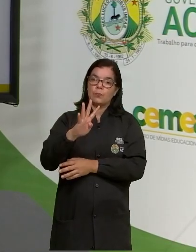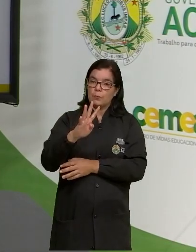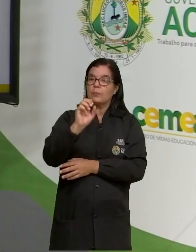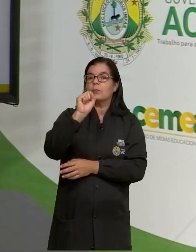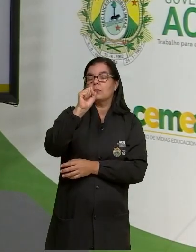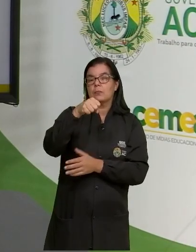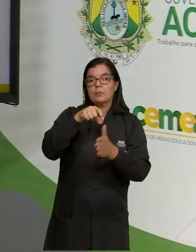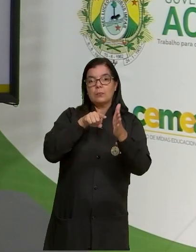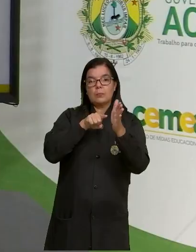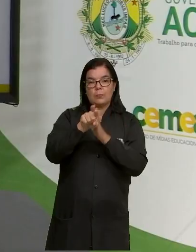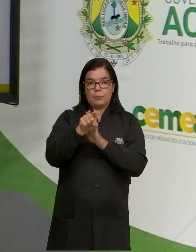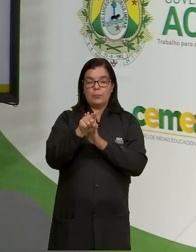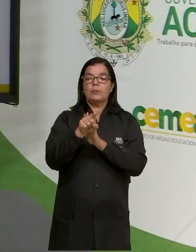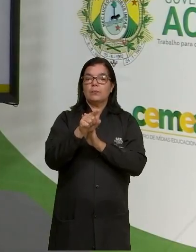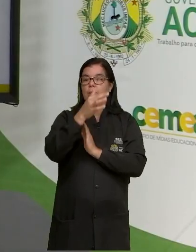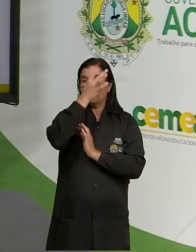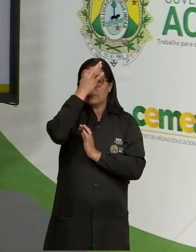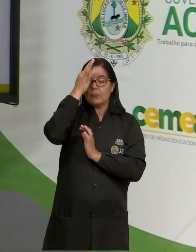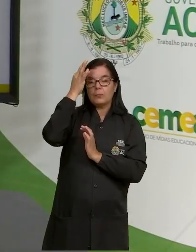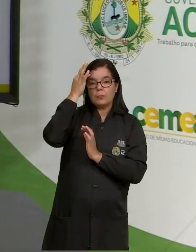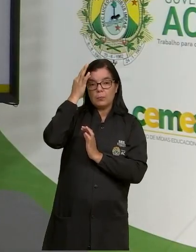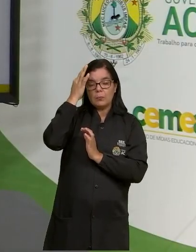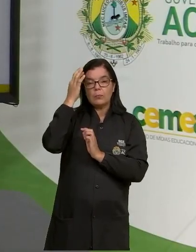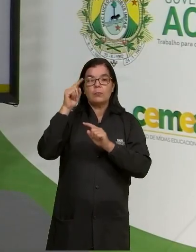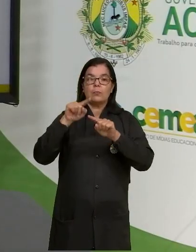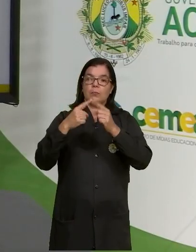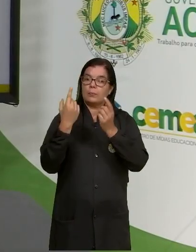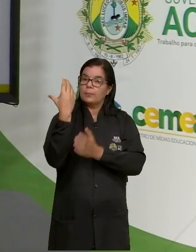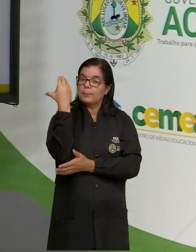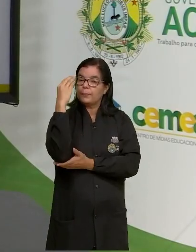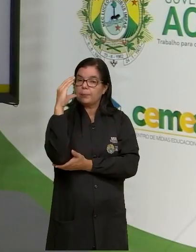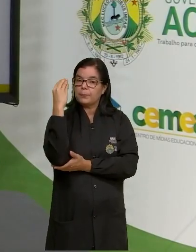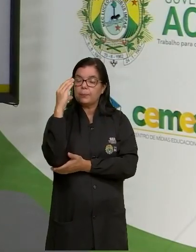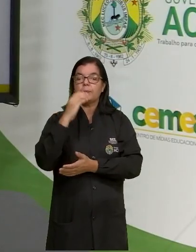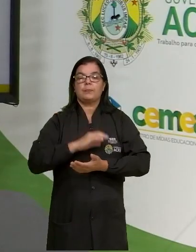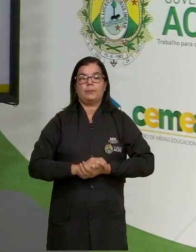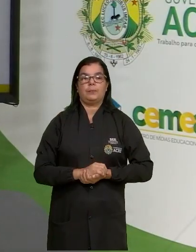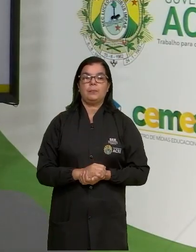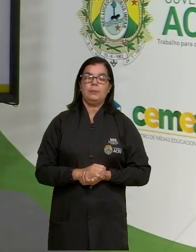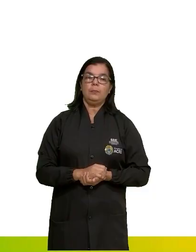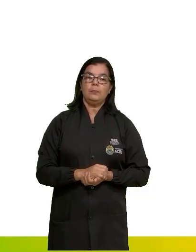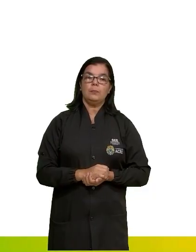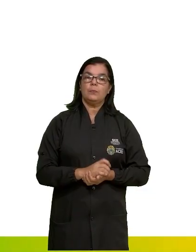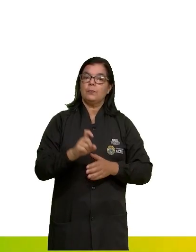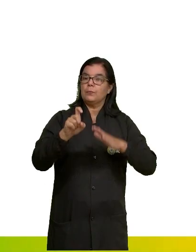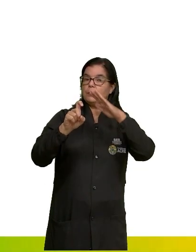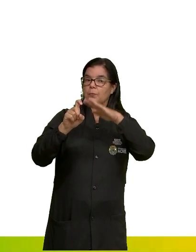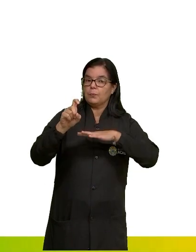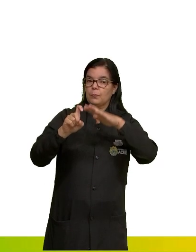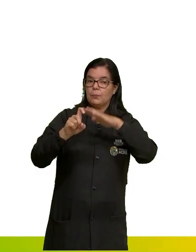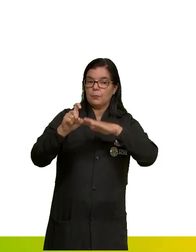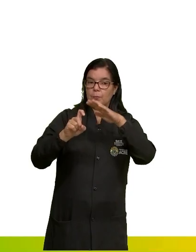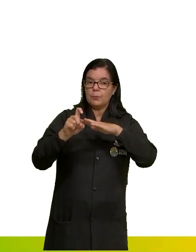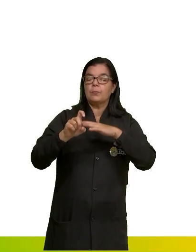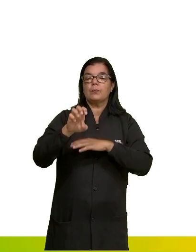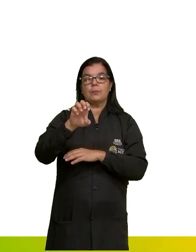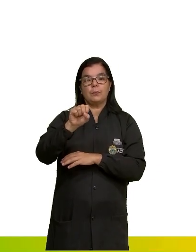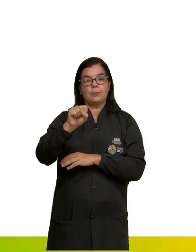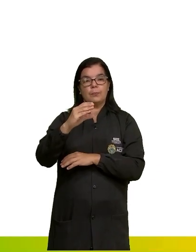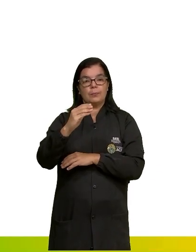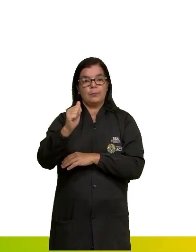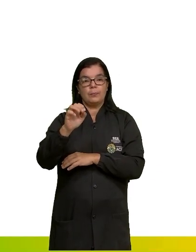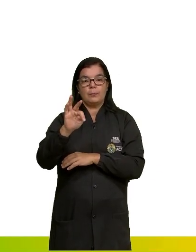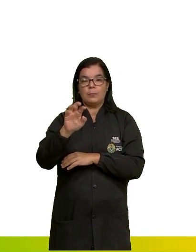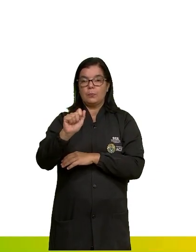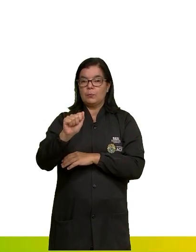uma pergunta para a filosofia e para a ciência. Bom, mitos escatológicos tratam do fim do